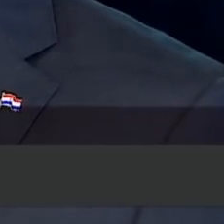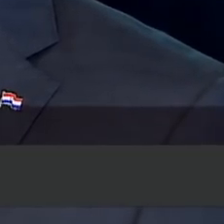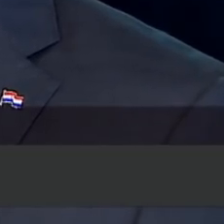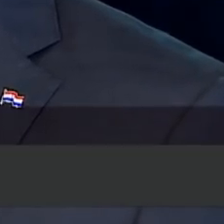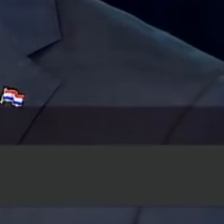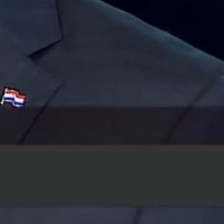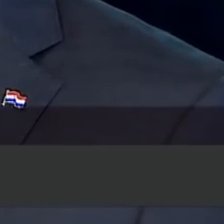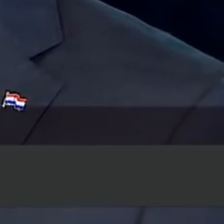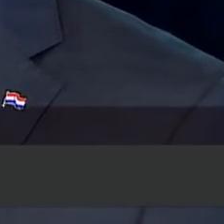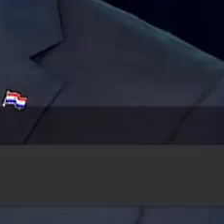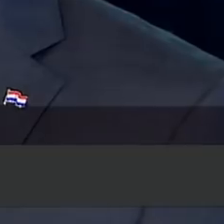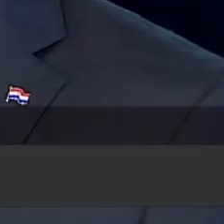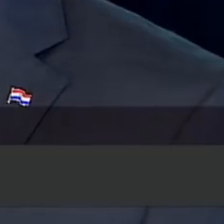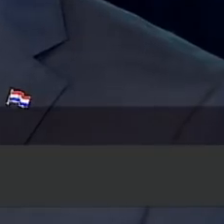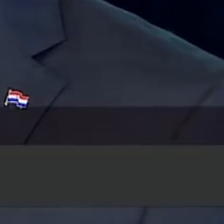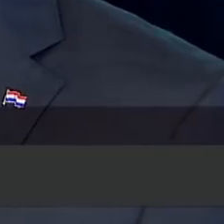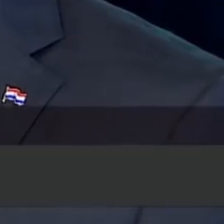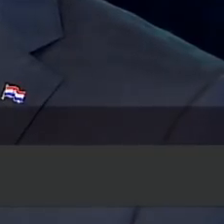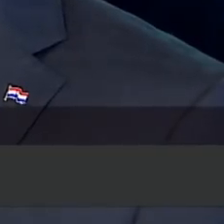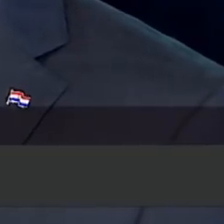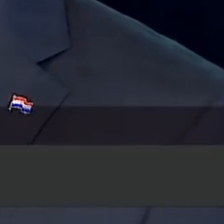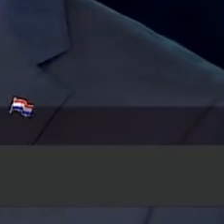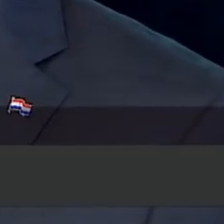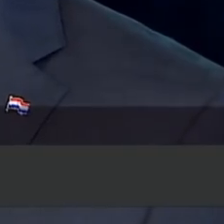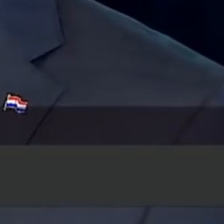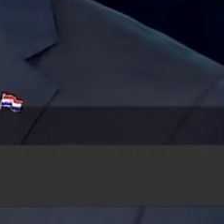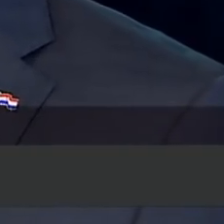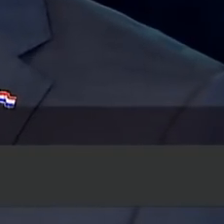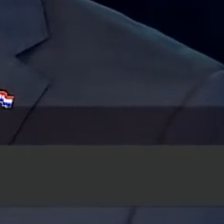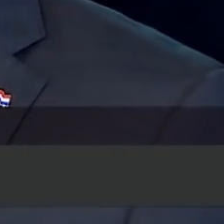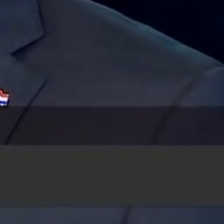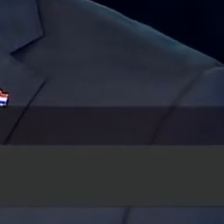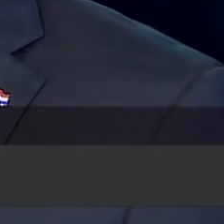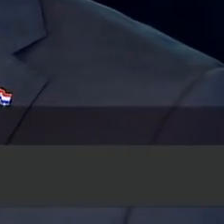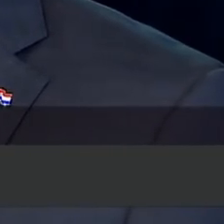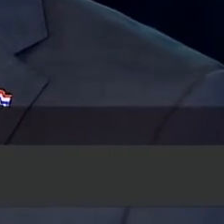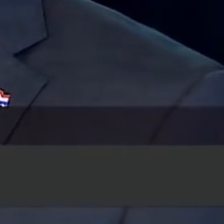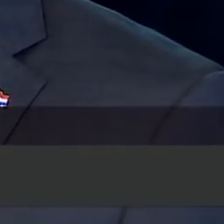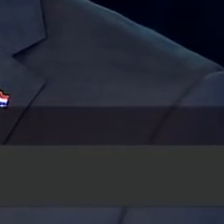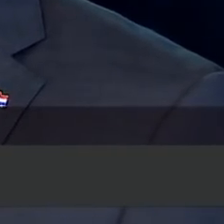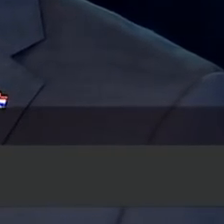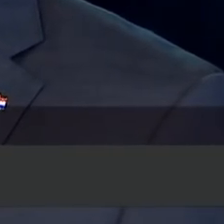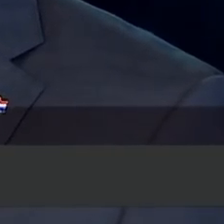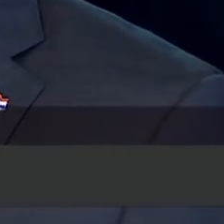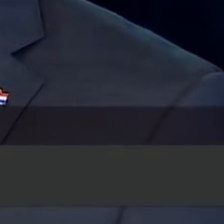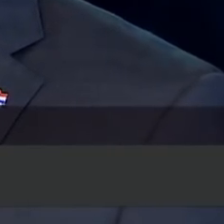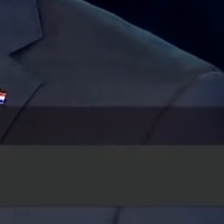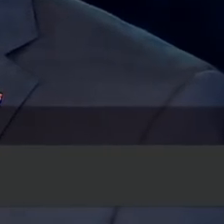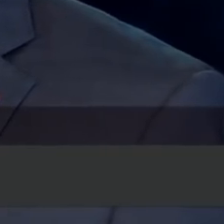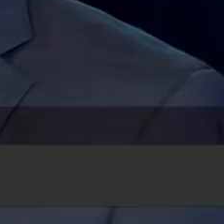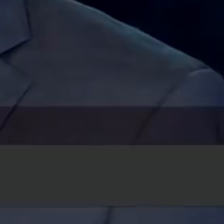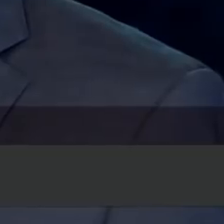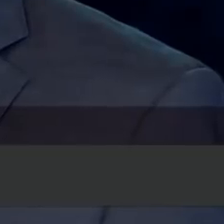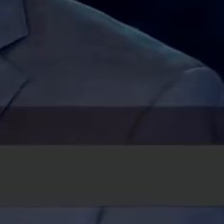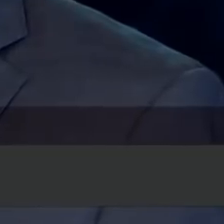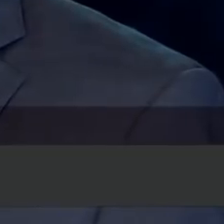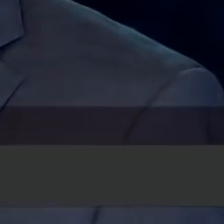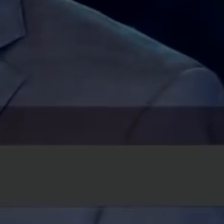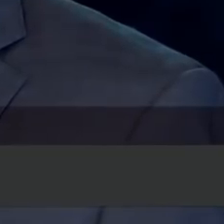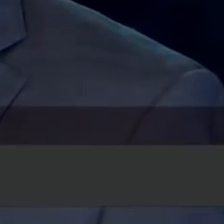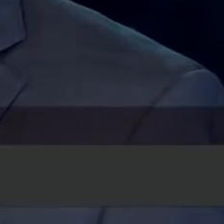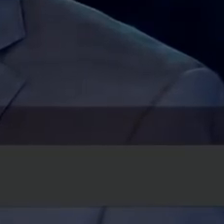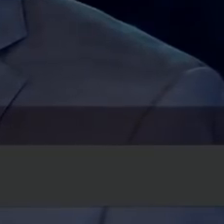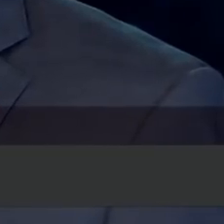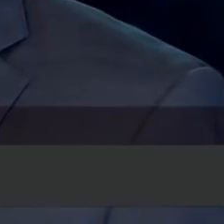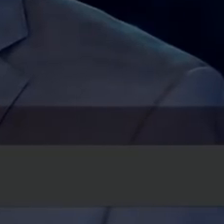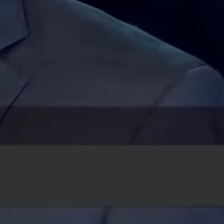empr industrial para por un lado generar Fuente de trabajo en Paraguay Y por otro lado también